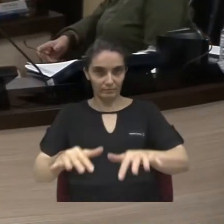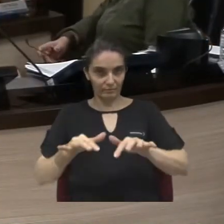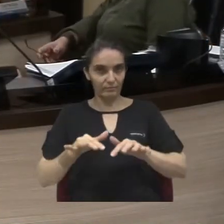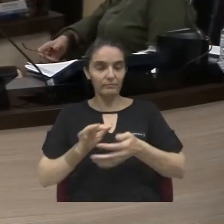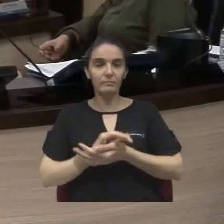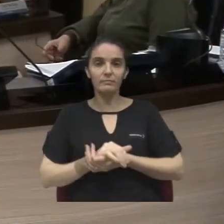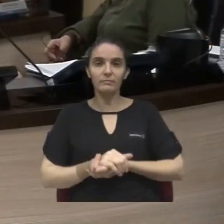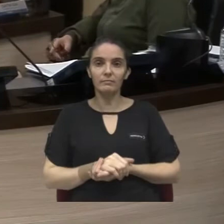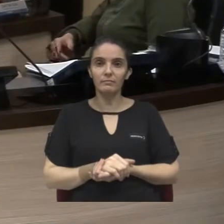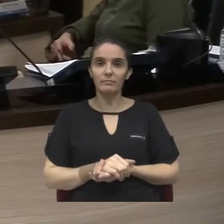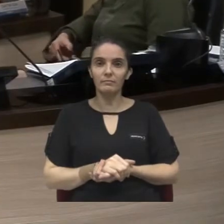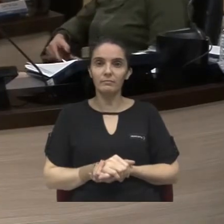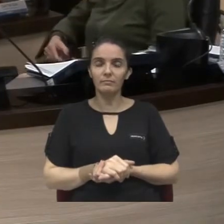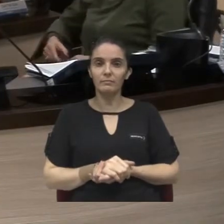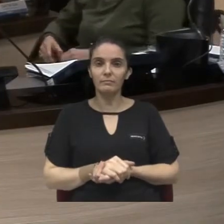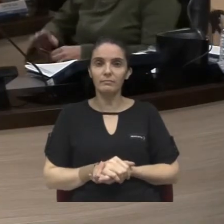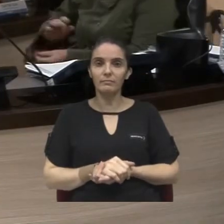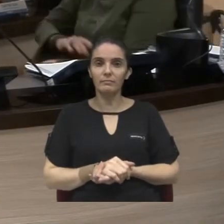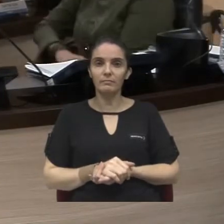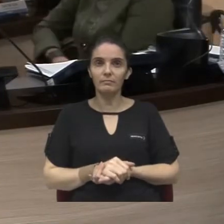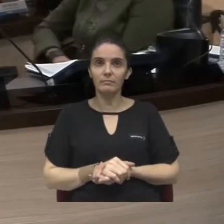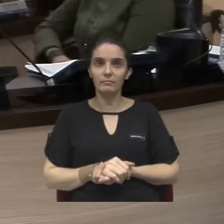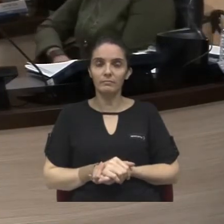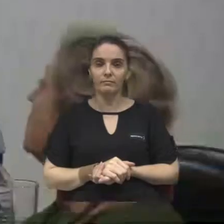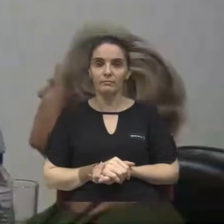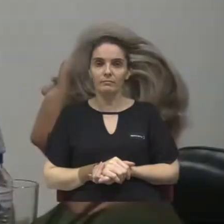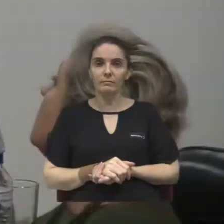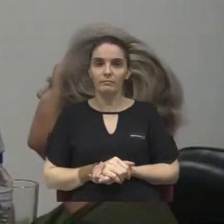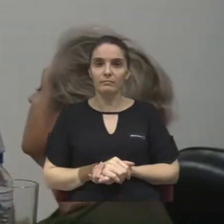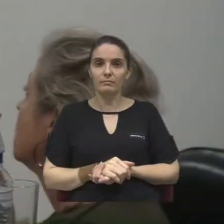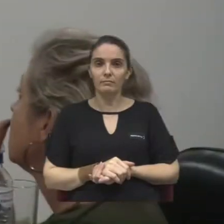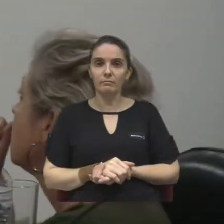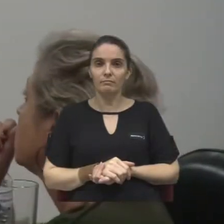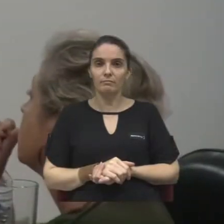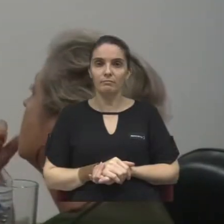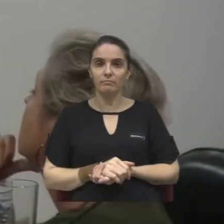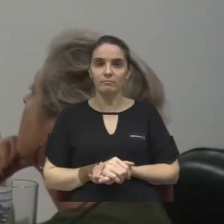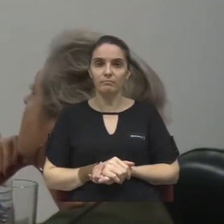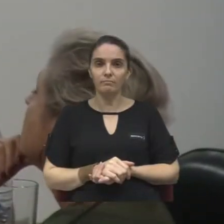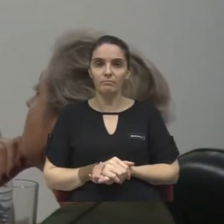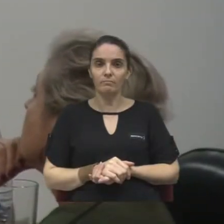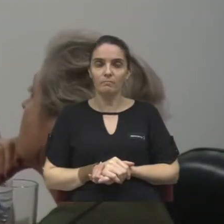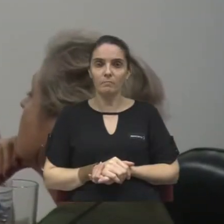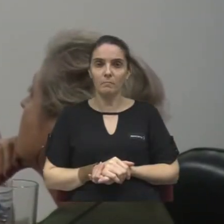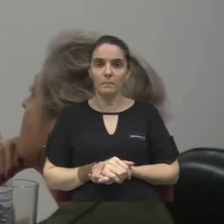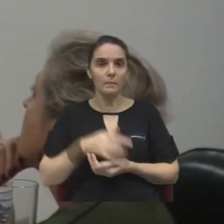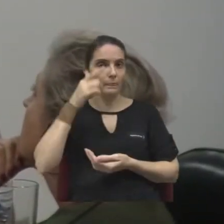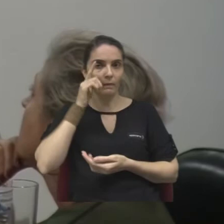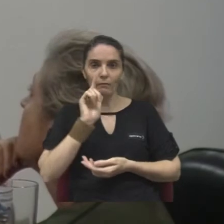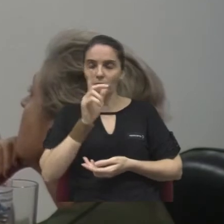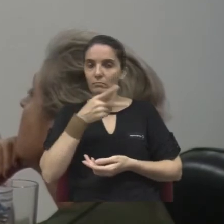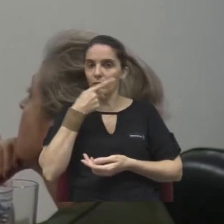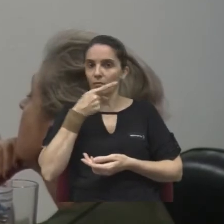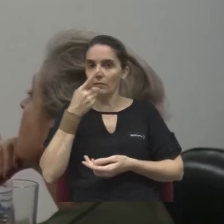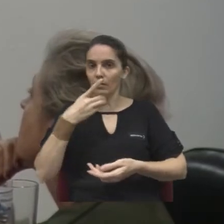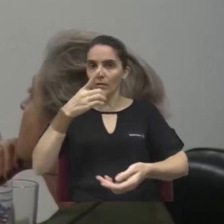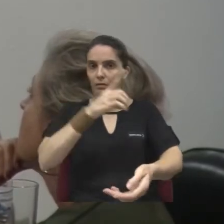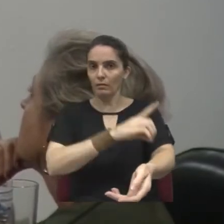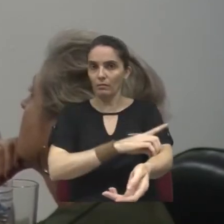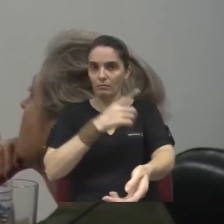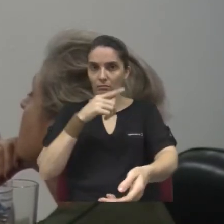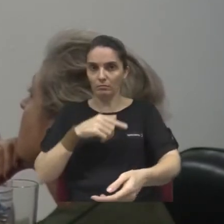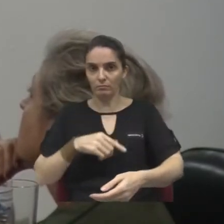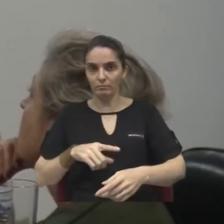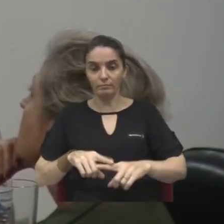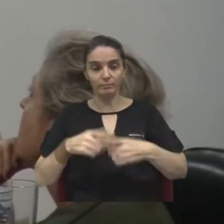Só para dizer, senhor presidente, eu não consegui discutir no requerimento da dengue, mas vi o senhor falando e eu